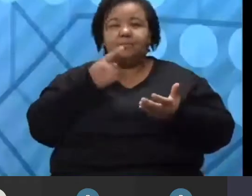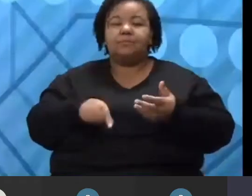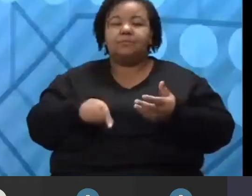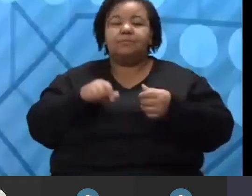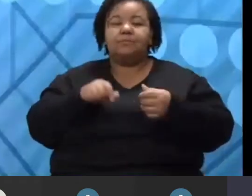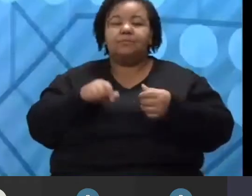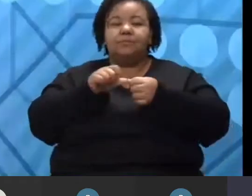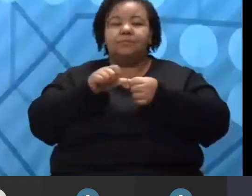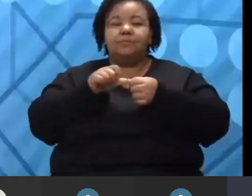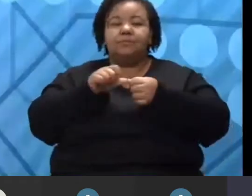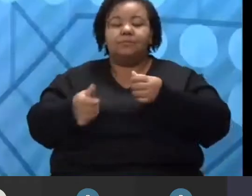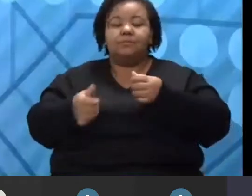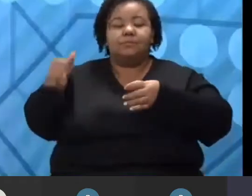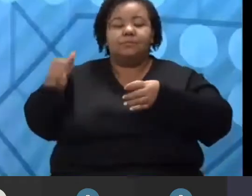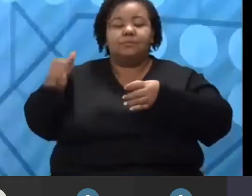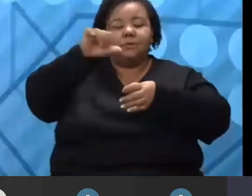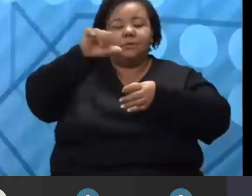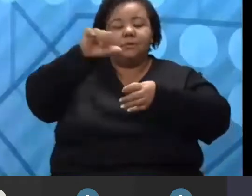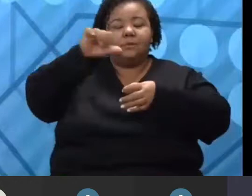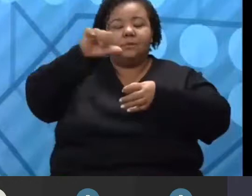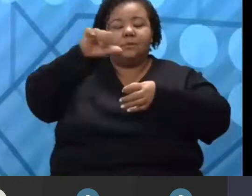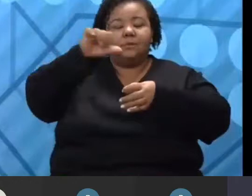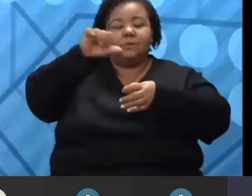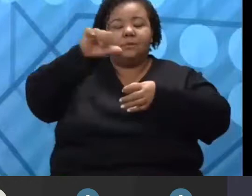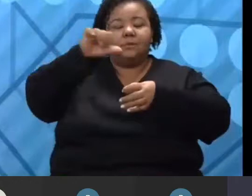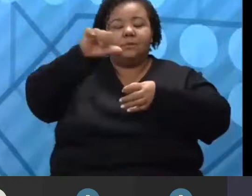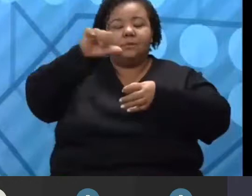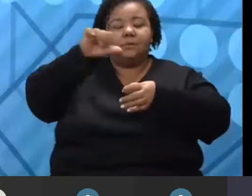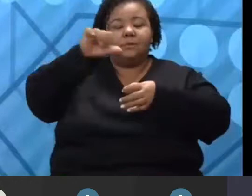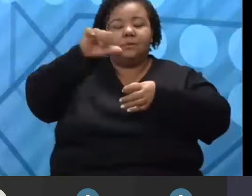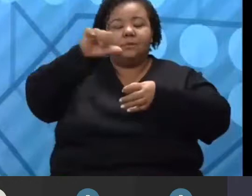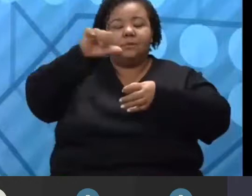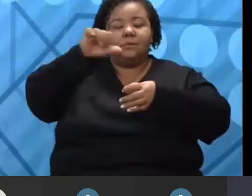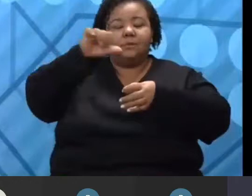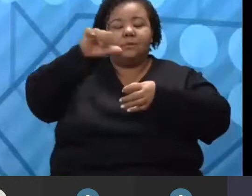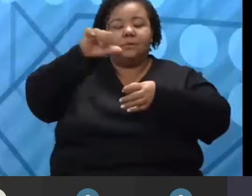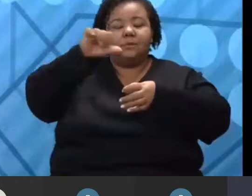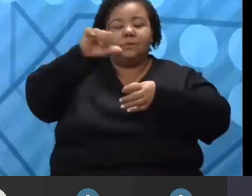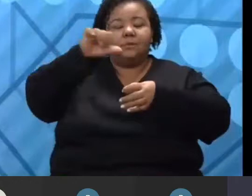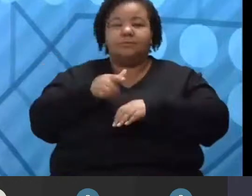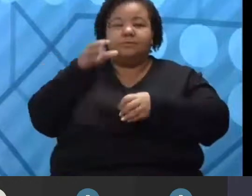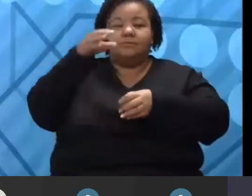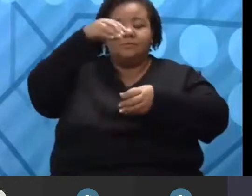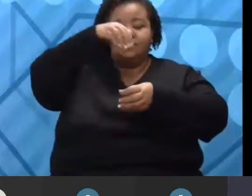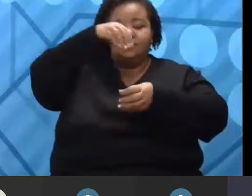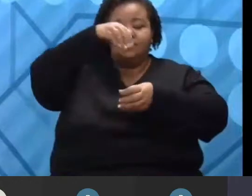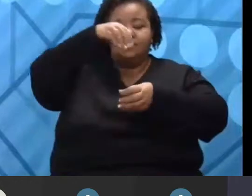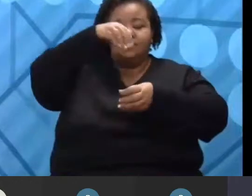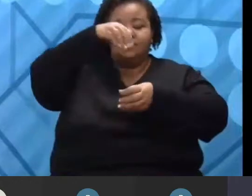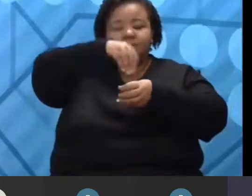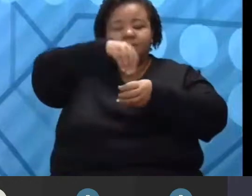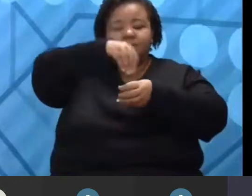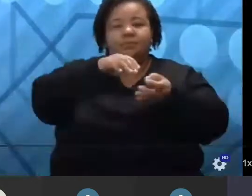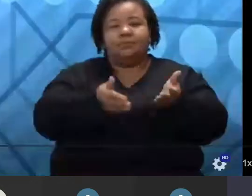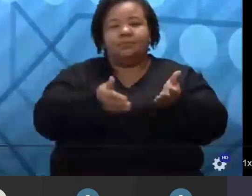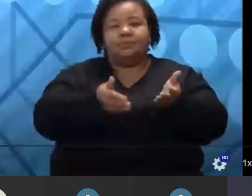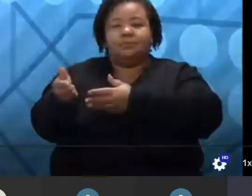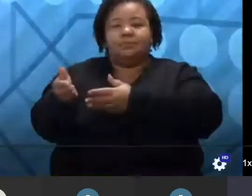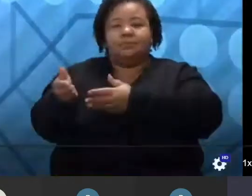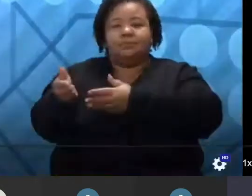esse Erlenmeyer. Então, agora você vai fechar ali com uma rolha de algodão, vamos embalar e vamos levar ali para a autoclave. Vamos ao